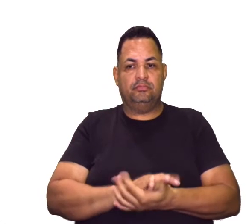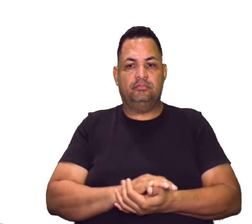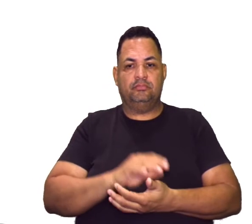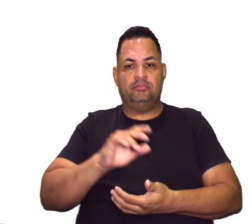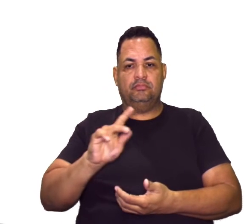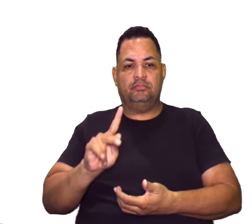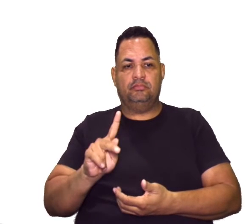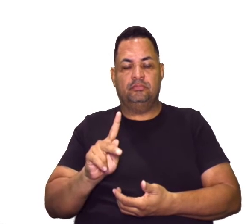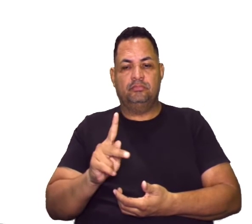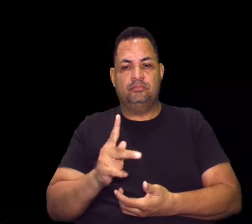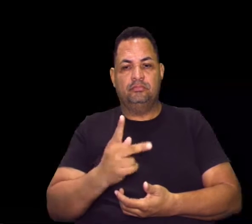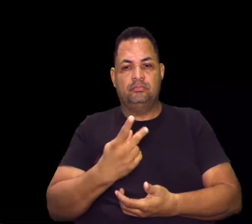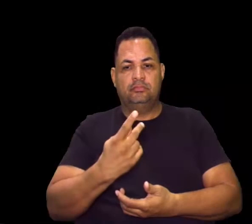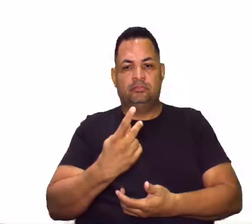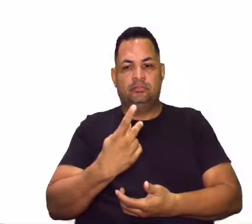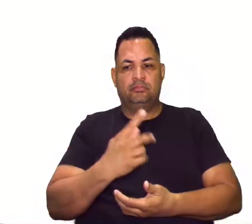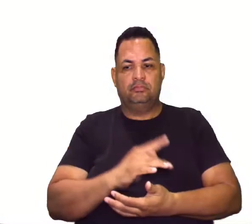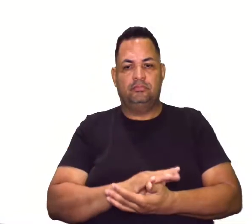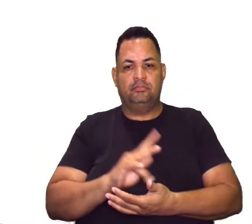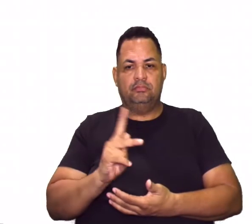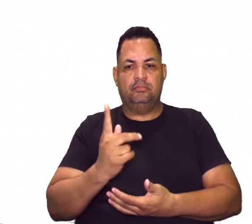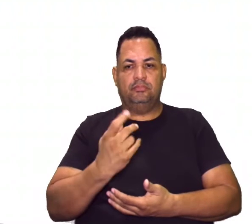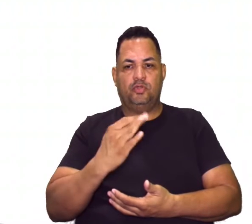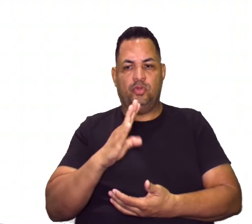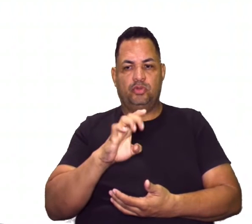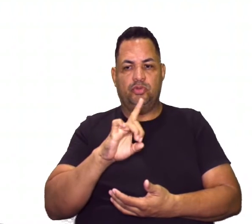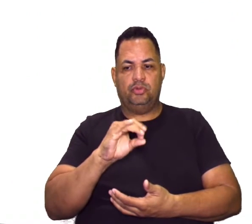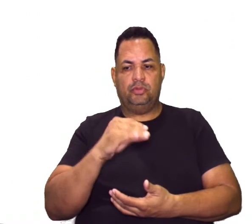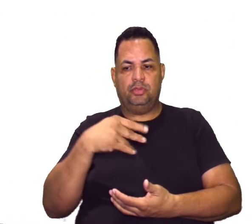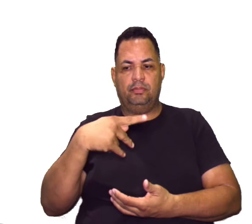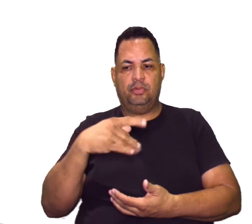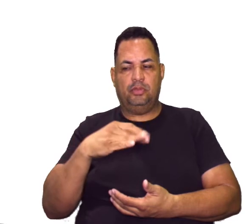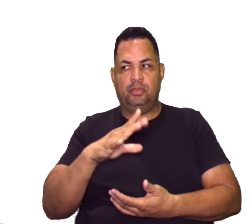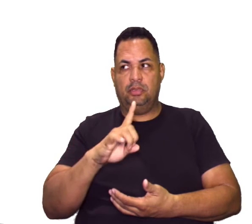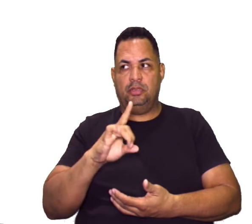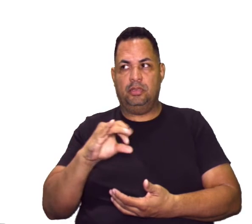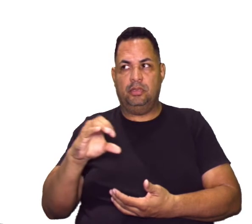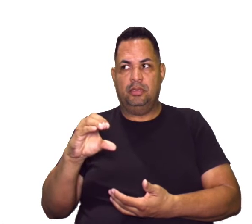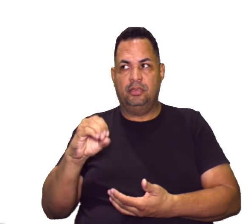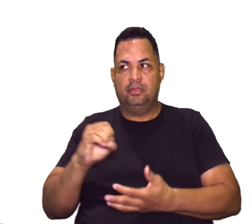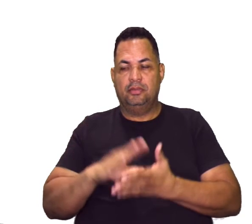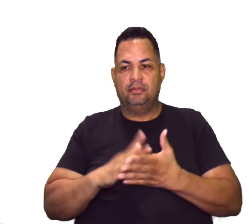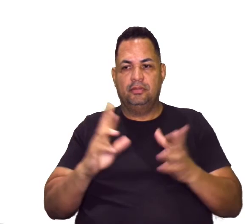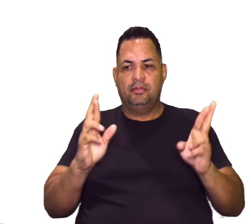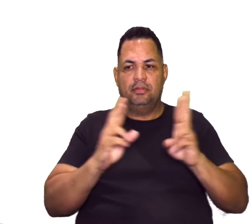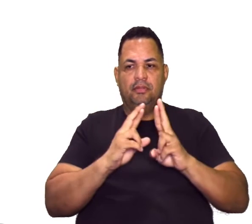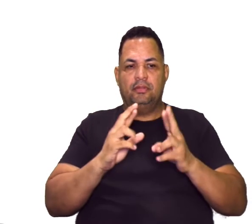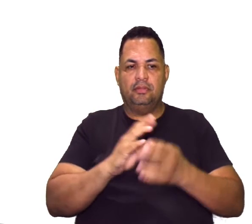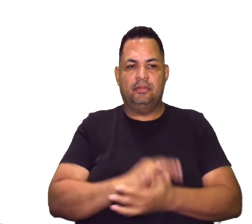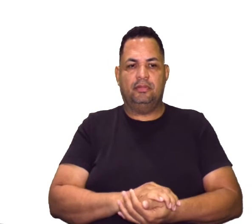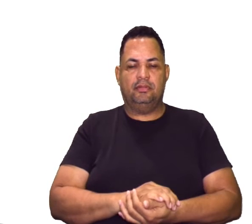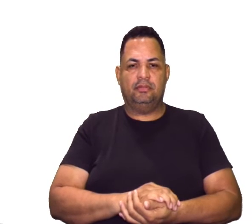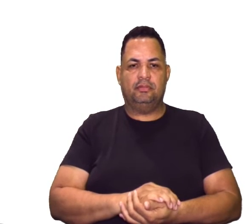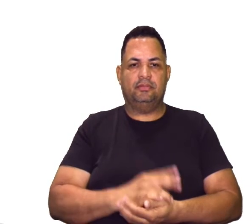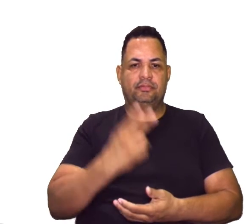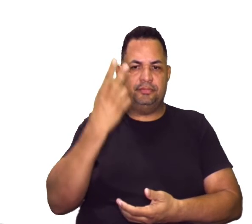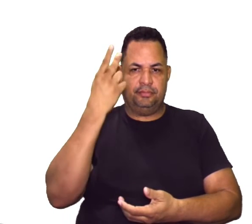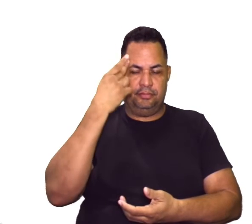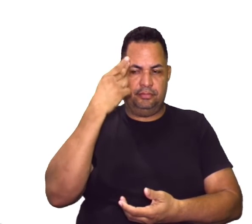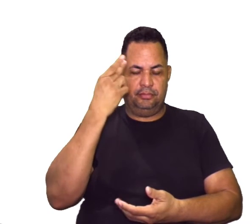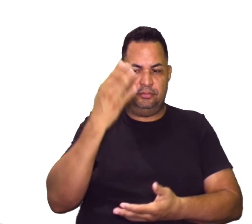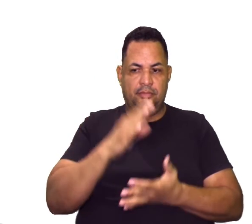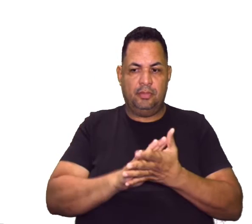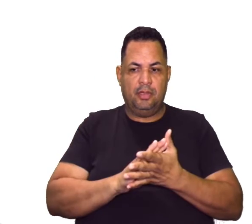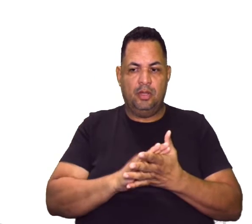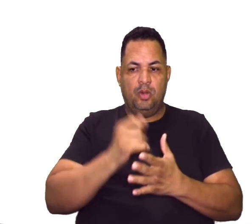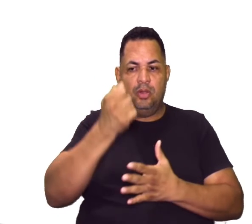de potássio, que é uma base forte. E olha só, com relação a isso, geralmente